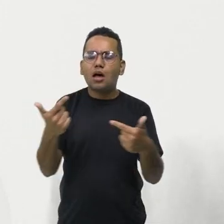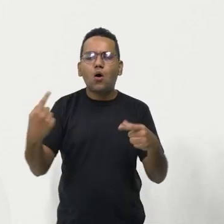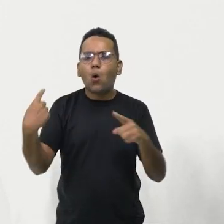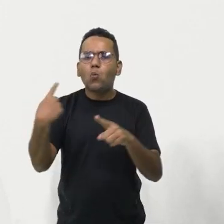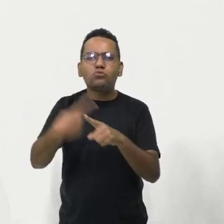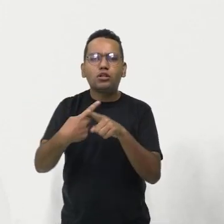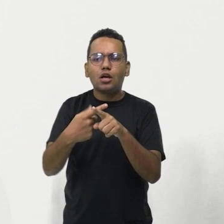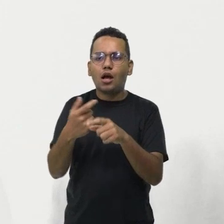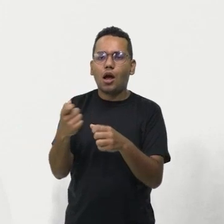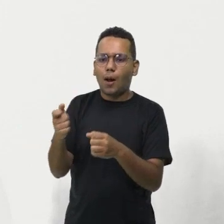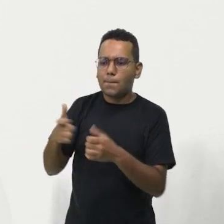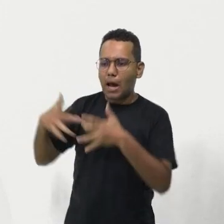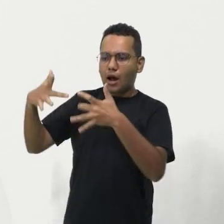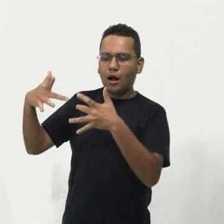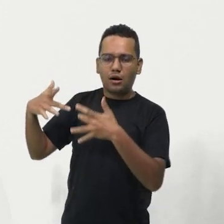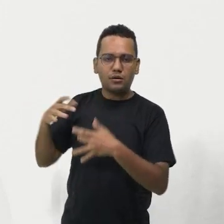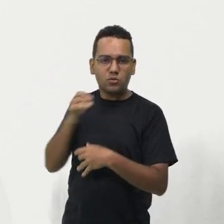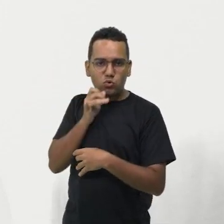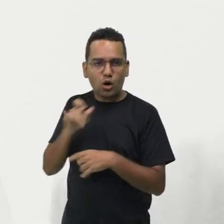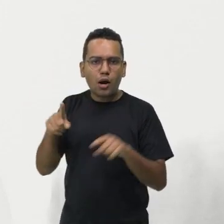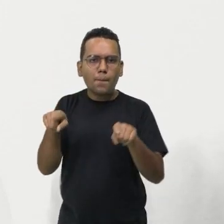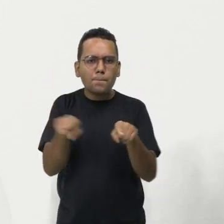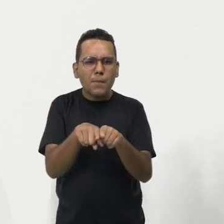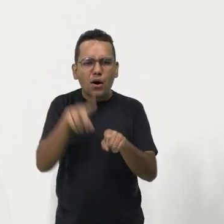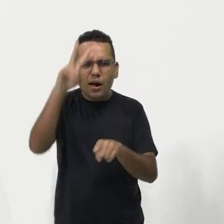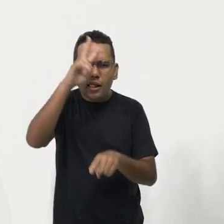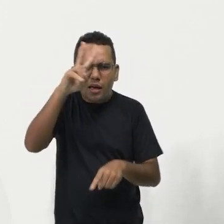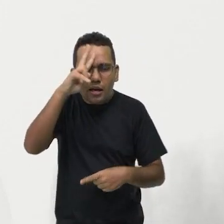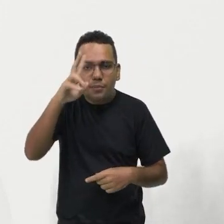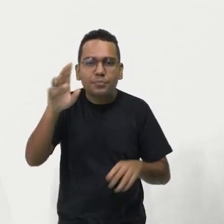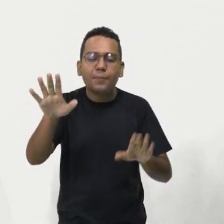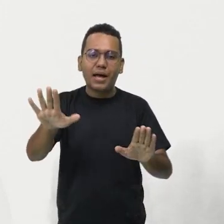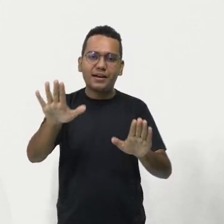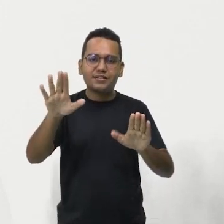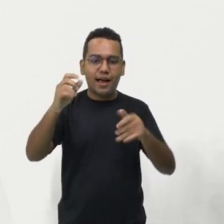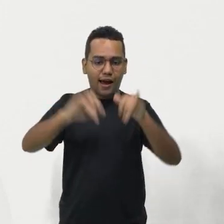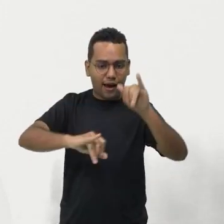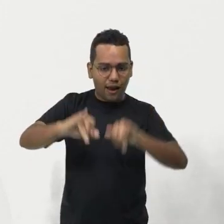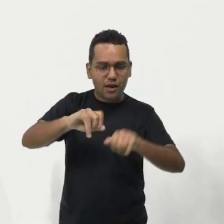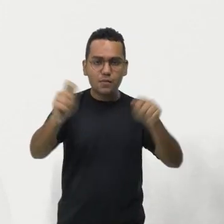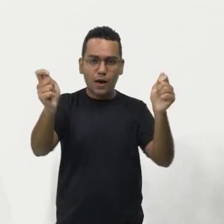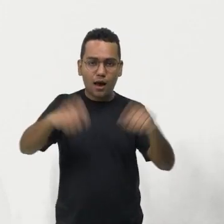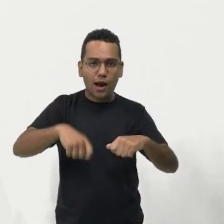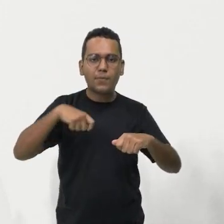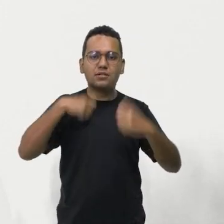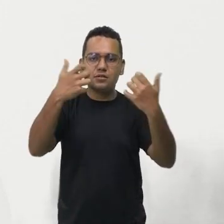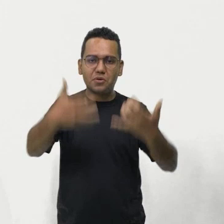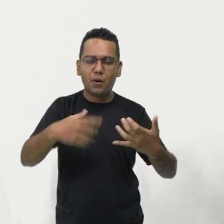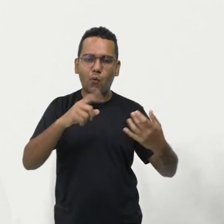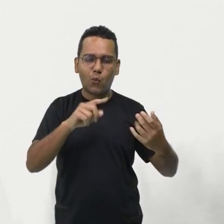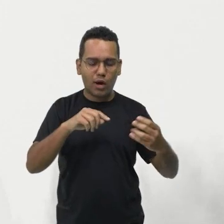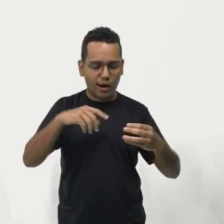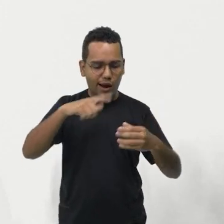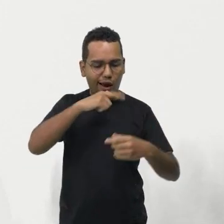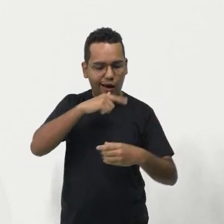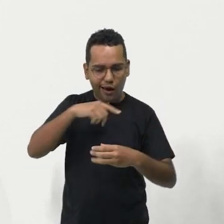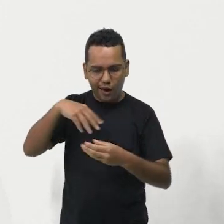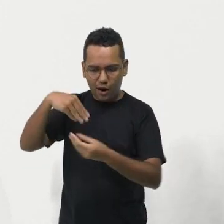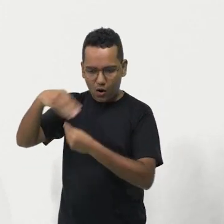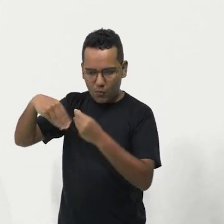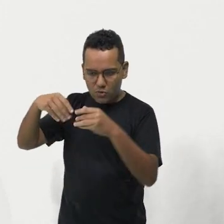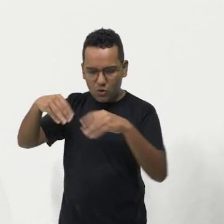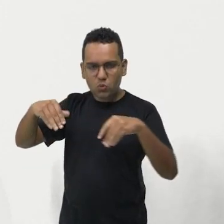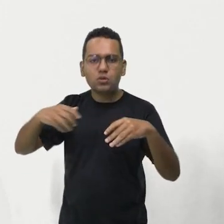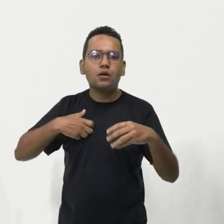choques potentes, porque a água salgada é um meio que dissipa a eletricidade com mais